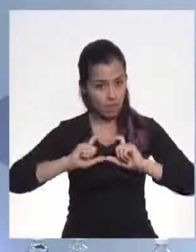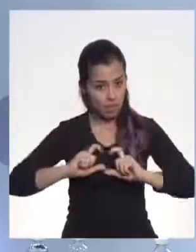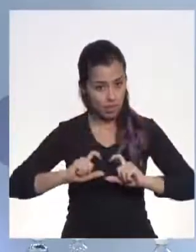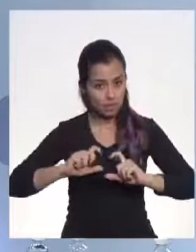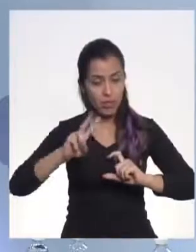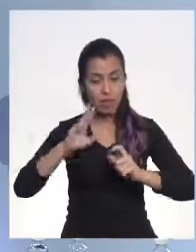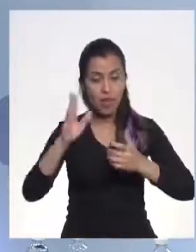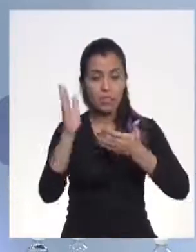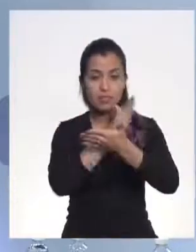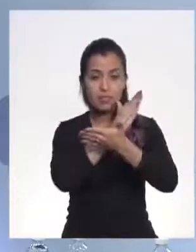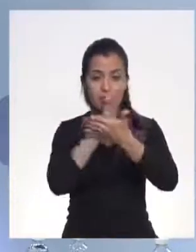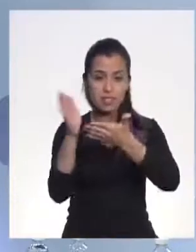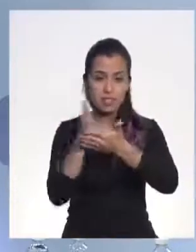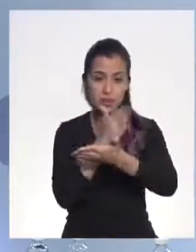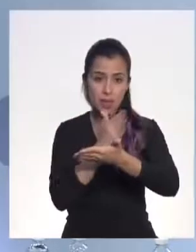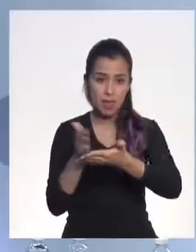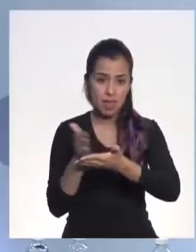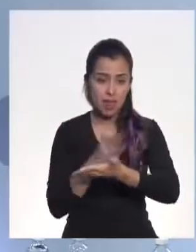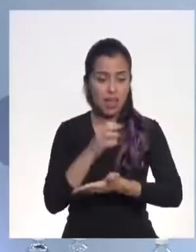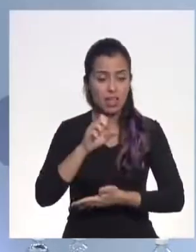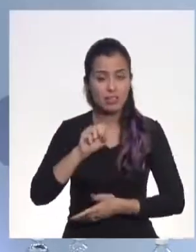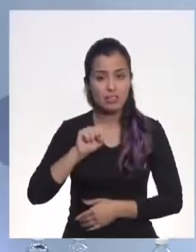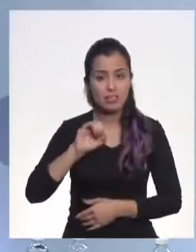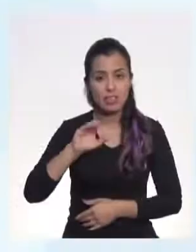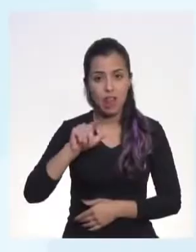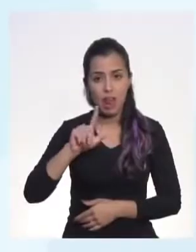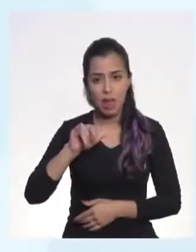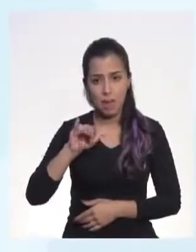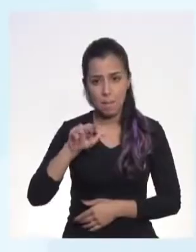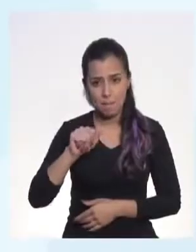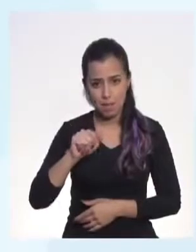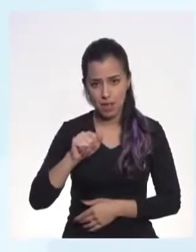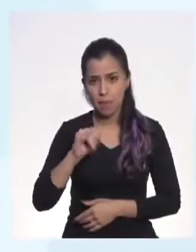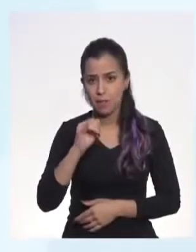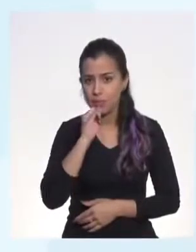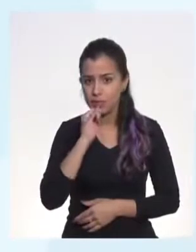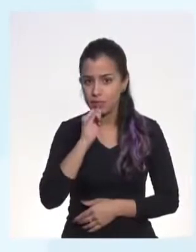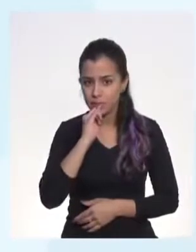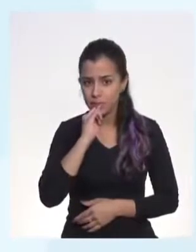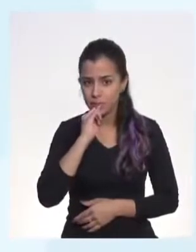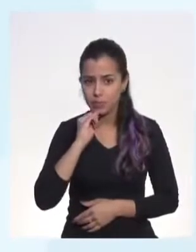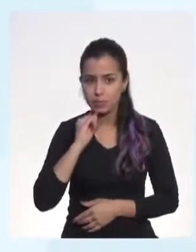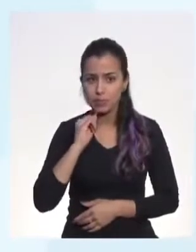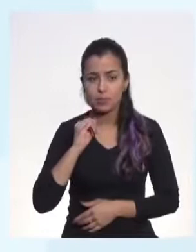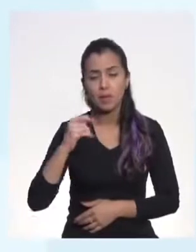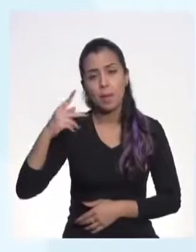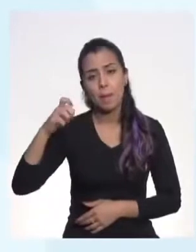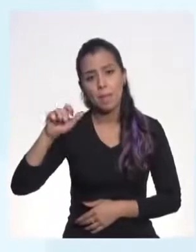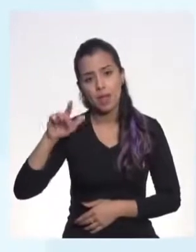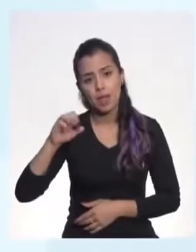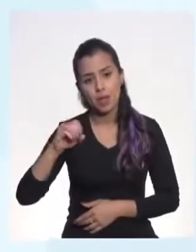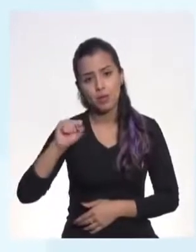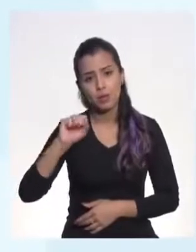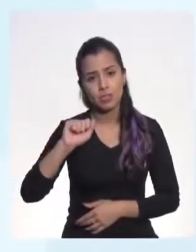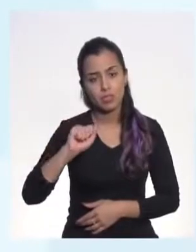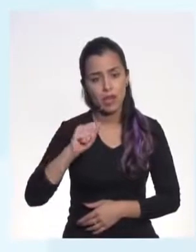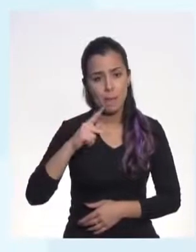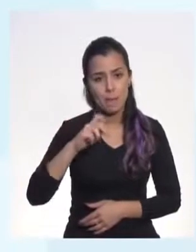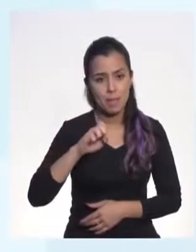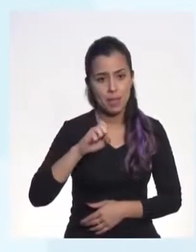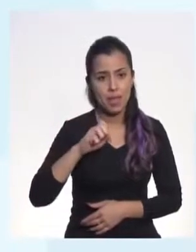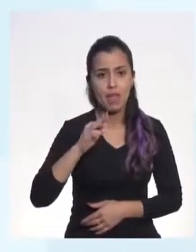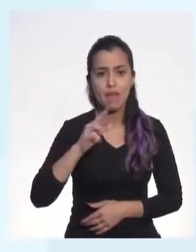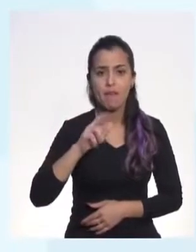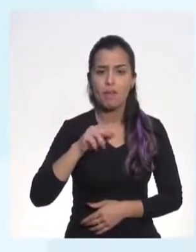fazer a separação das sílabas poéticas então se eu fosse separar aqui ó pelo SAP furado